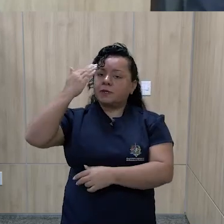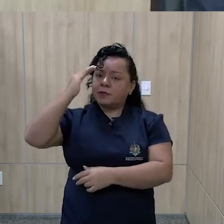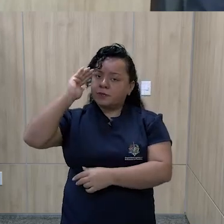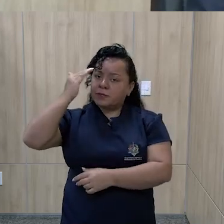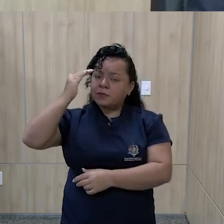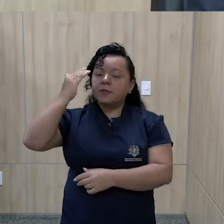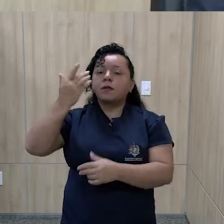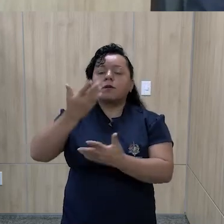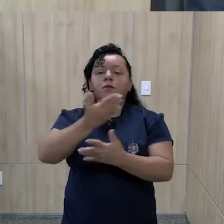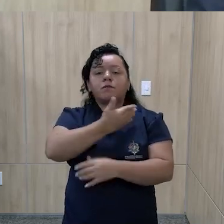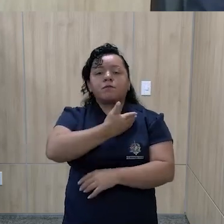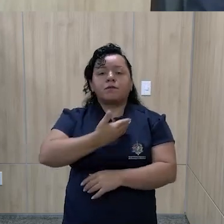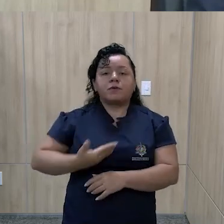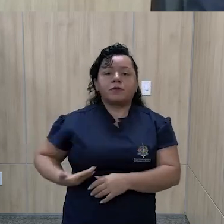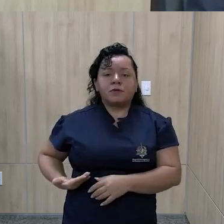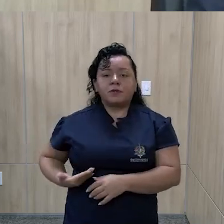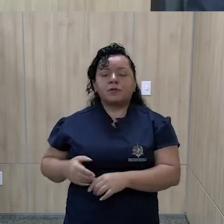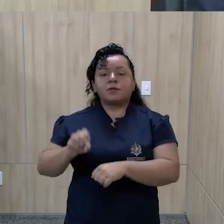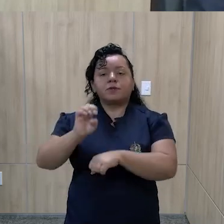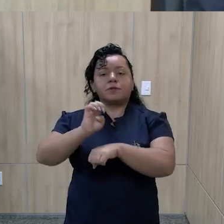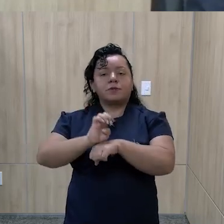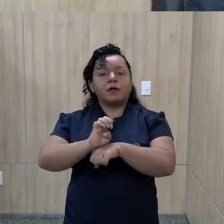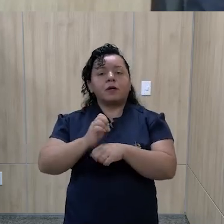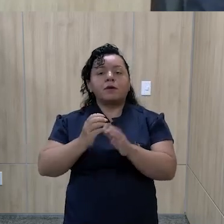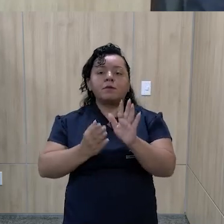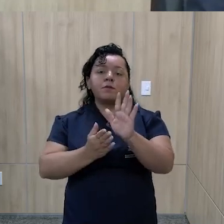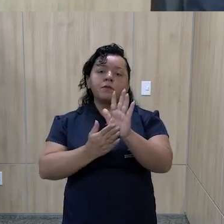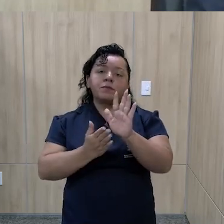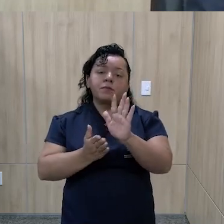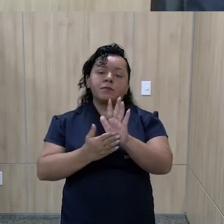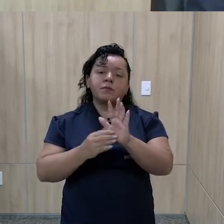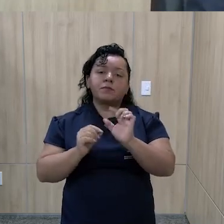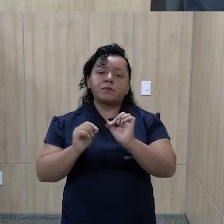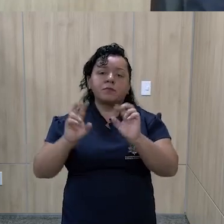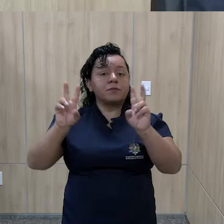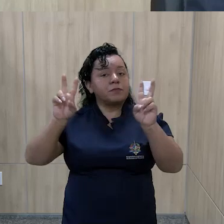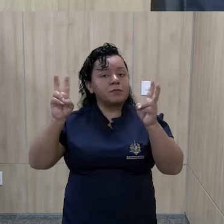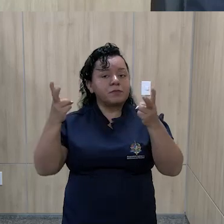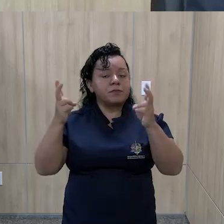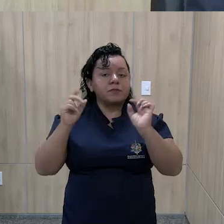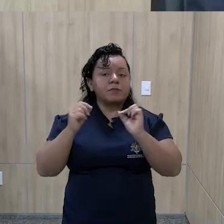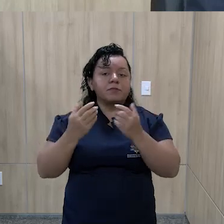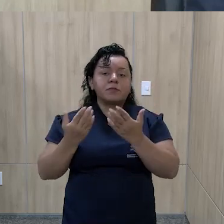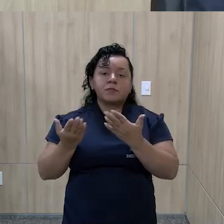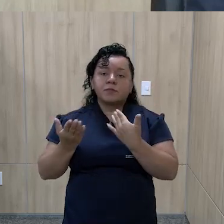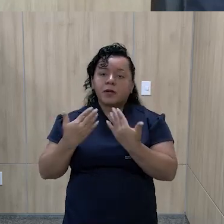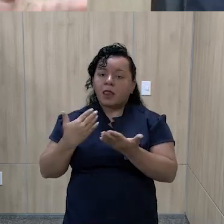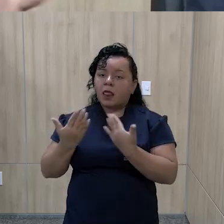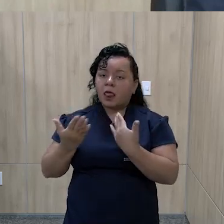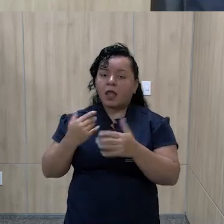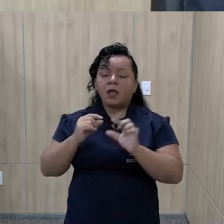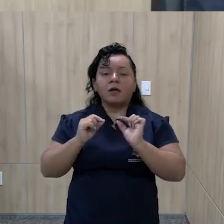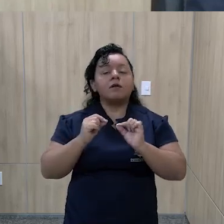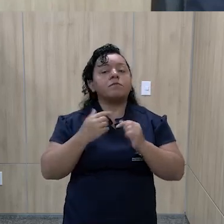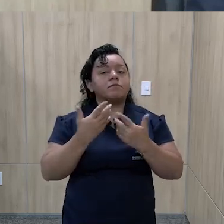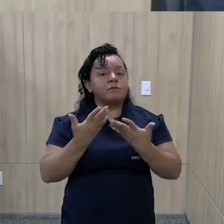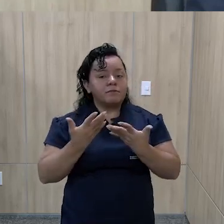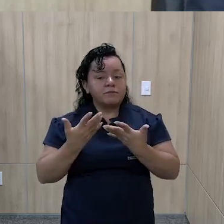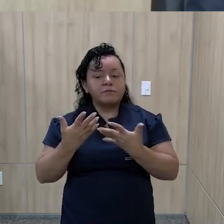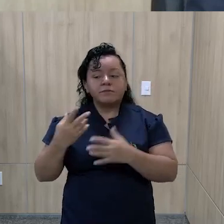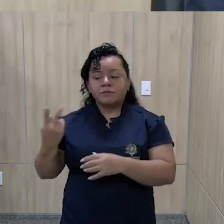se assim entender o governo do estado propõe a matéria caso contrário e o Deputado Luiz iremos debruçar para